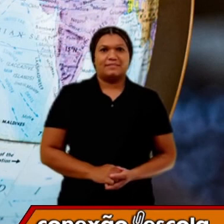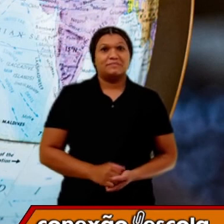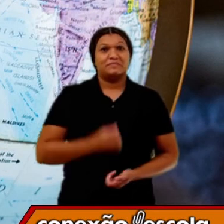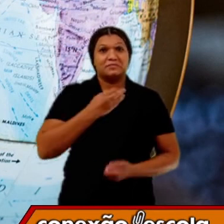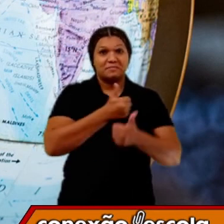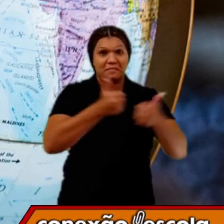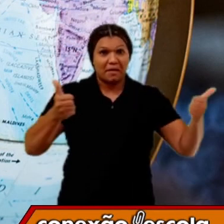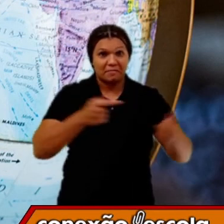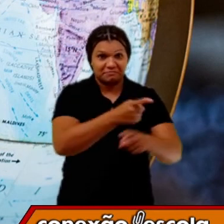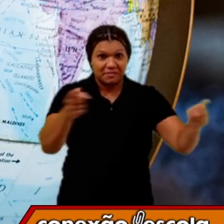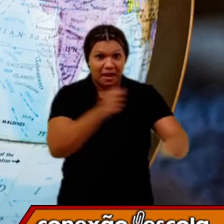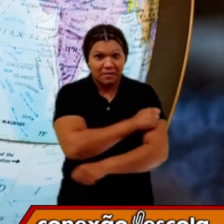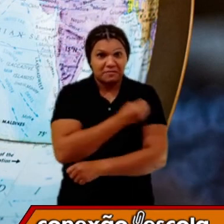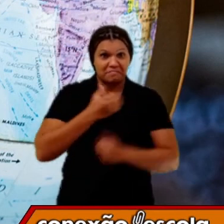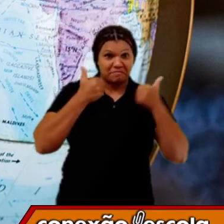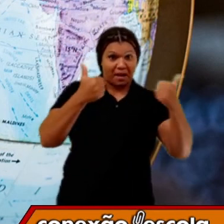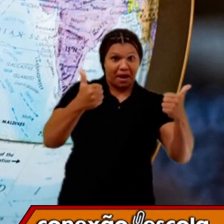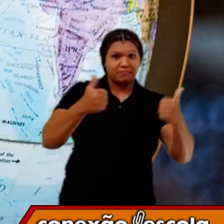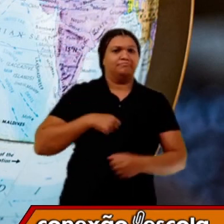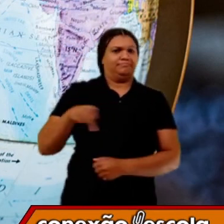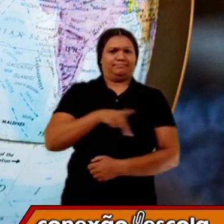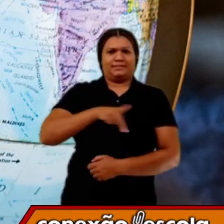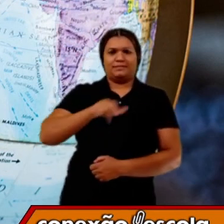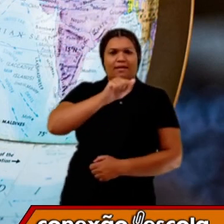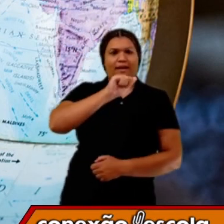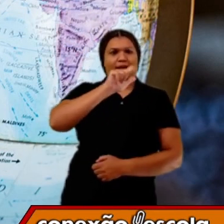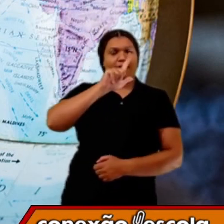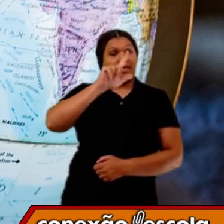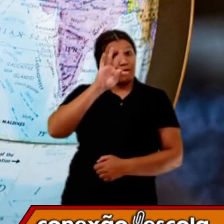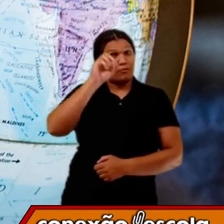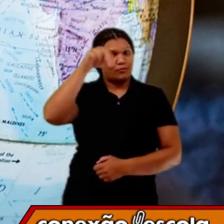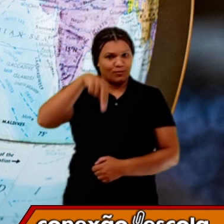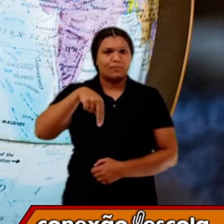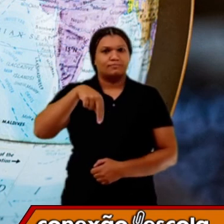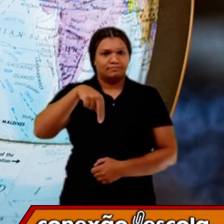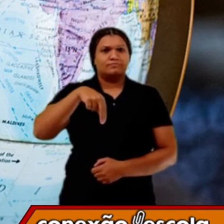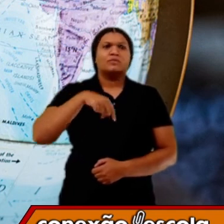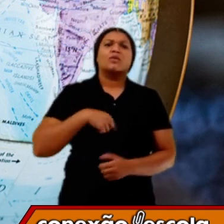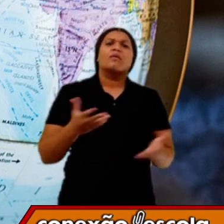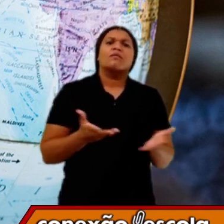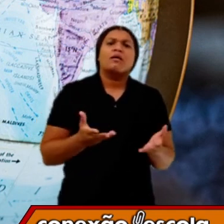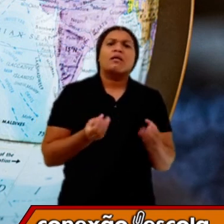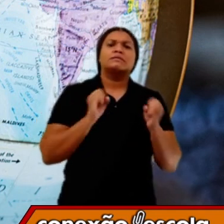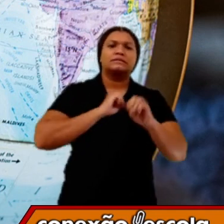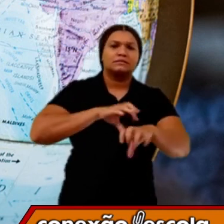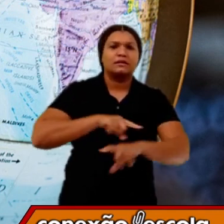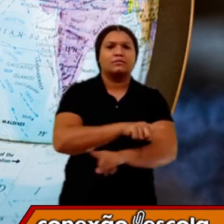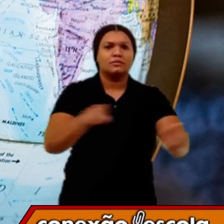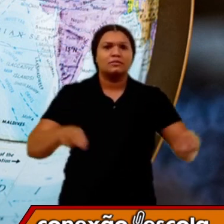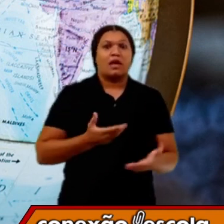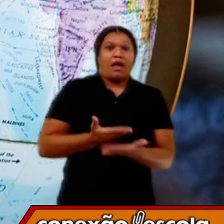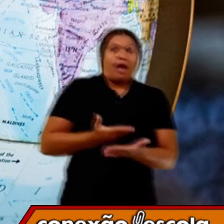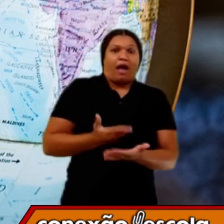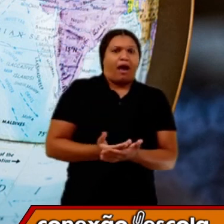Salve, salve, rapaziada, beleza? Professor Ailton Domingos, na voz, deixando aqui para você uma aula esperta